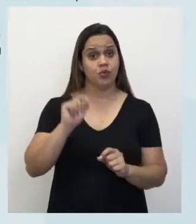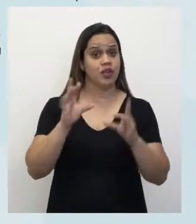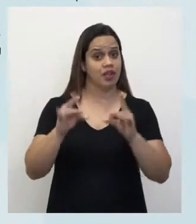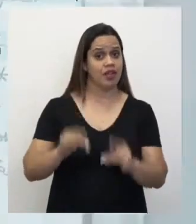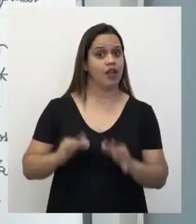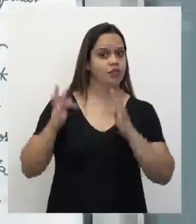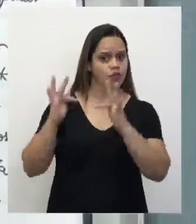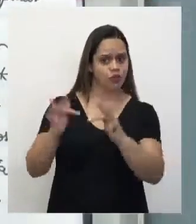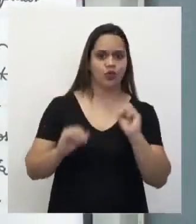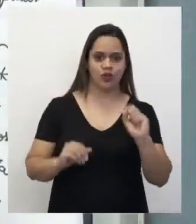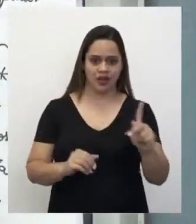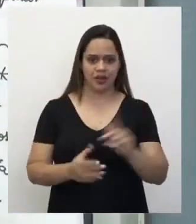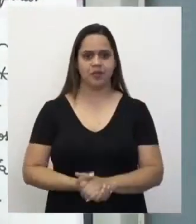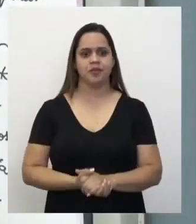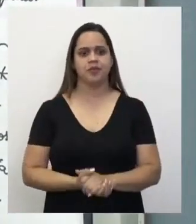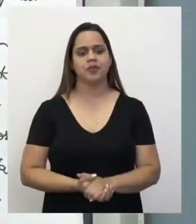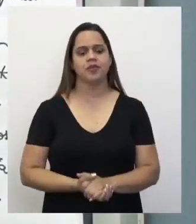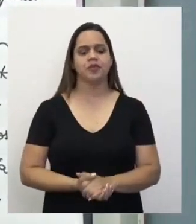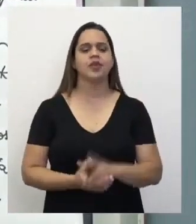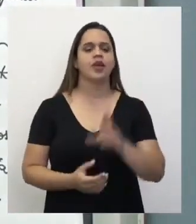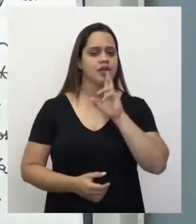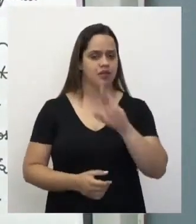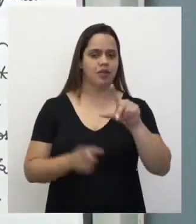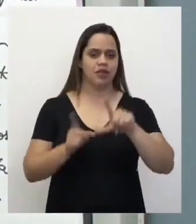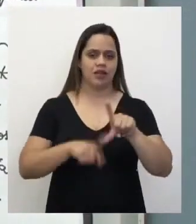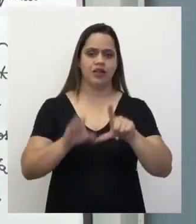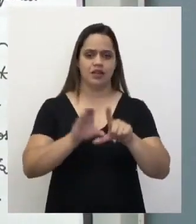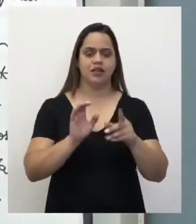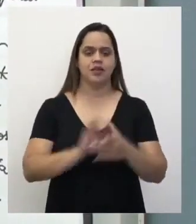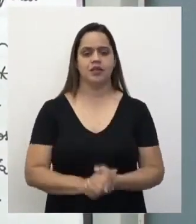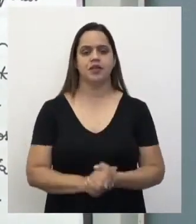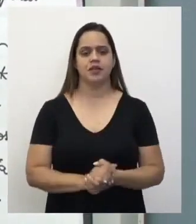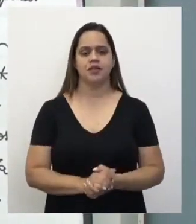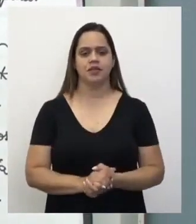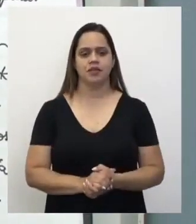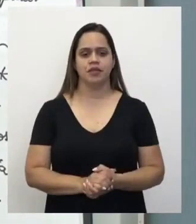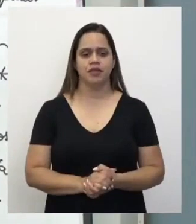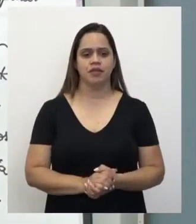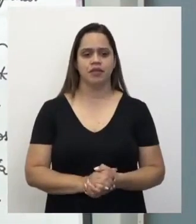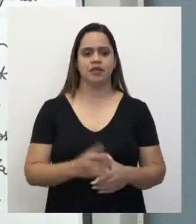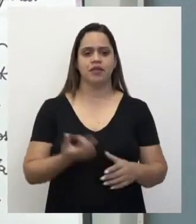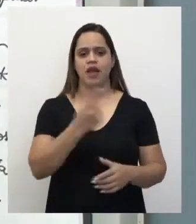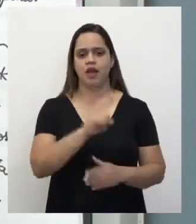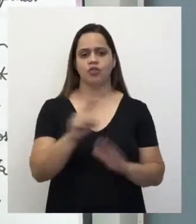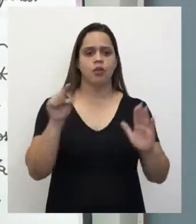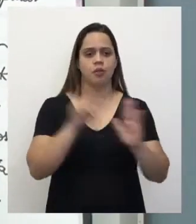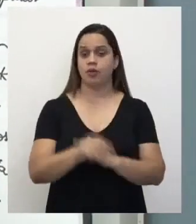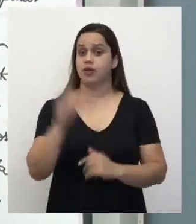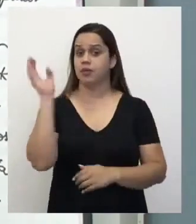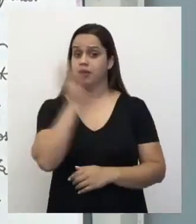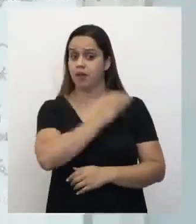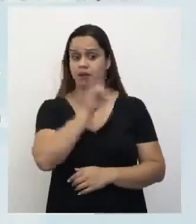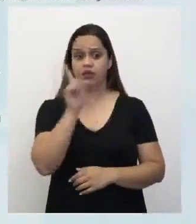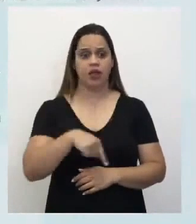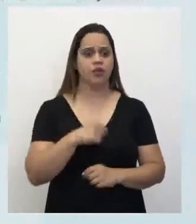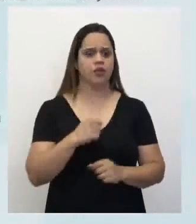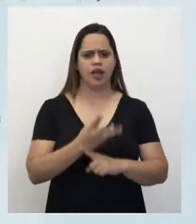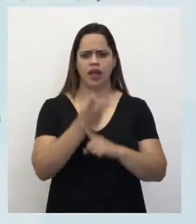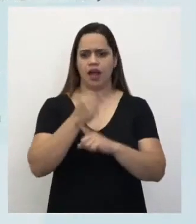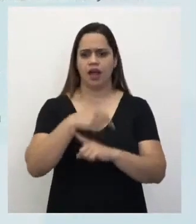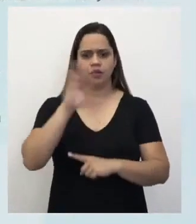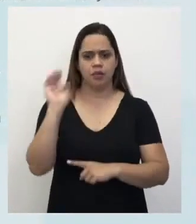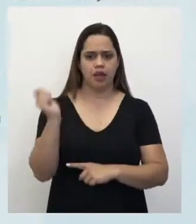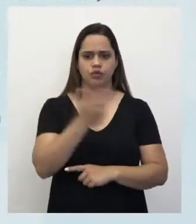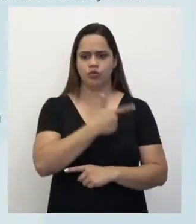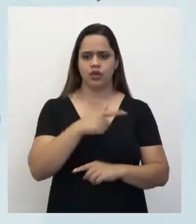futurismo, tá bom? Então, resposta alternativa C. A última perguntinha, rapidinho. A arte, muito mais que a